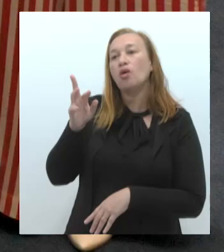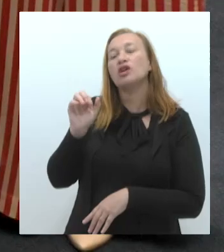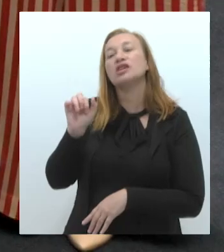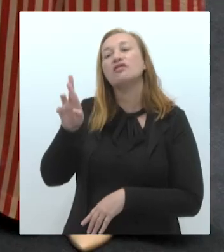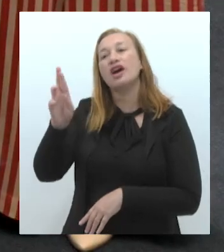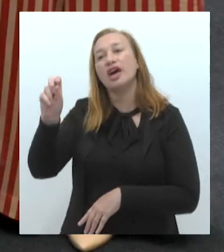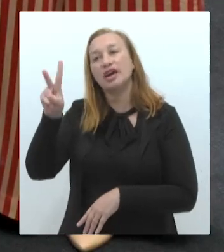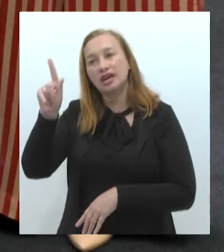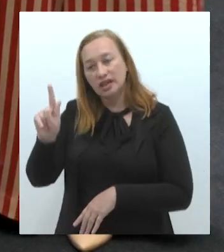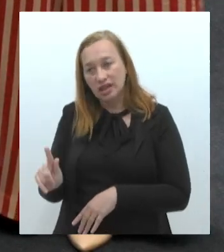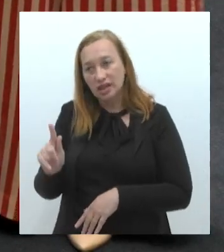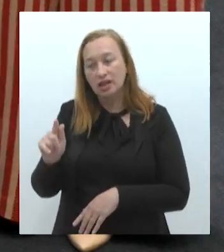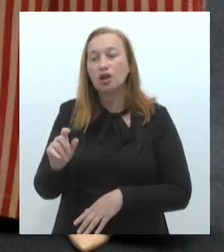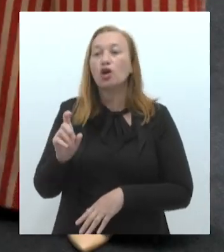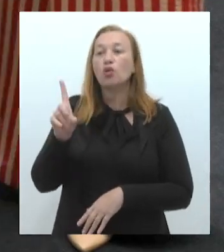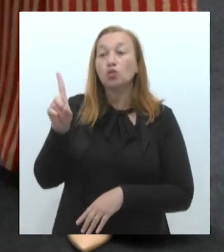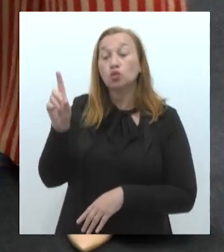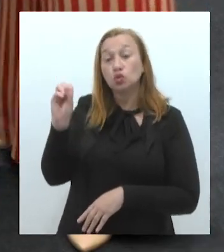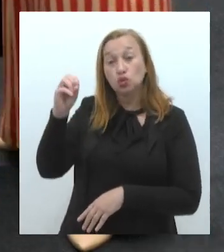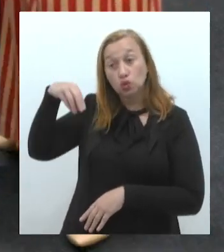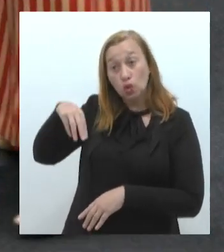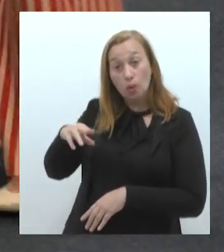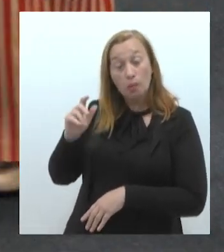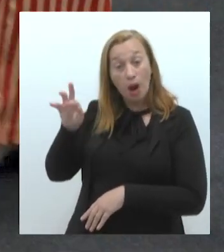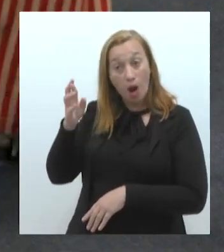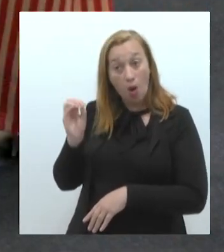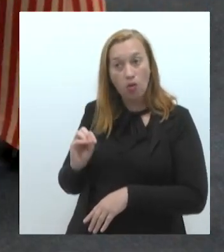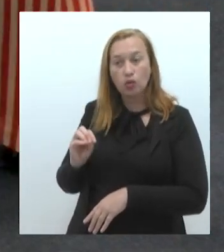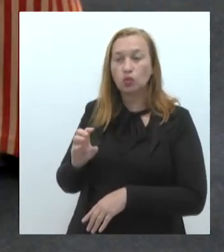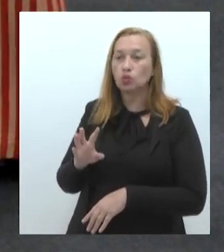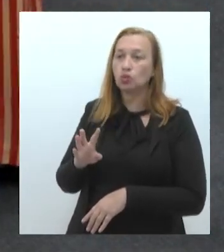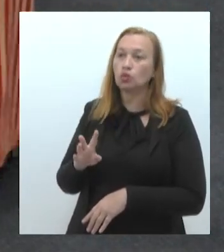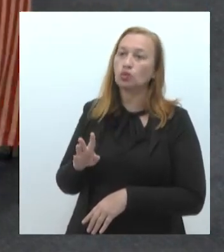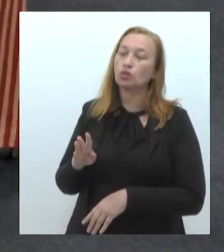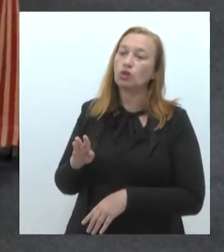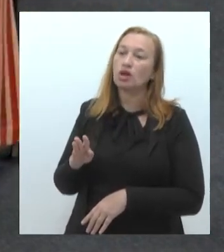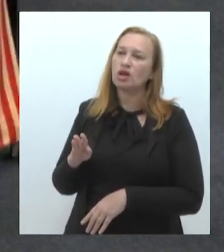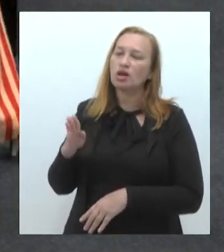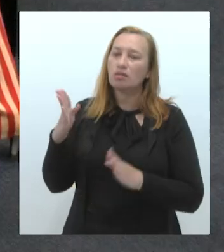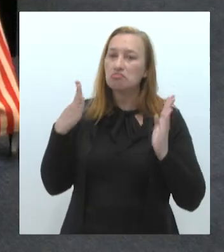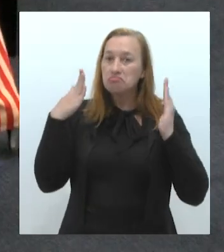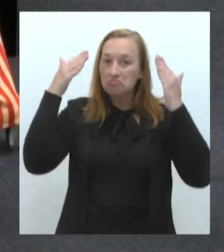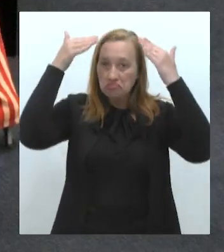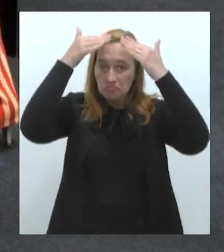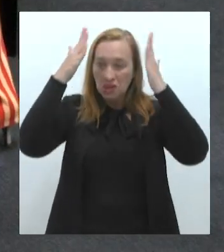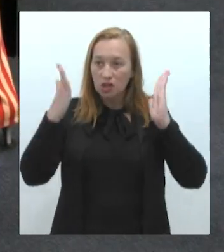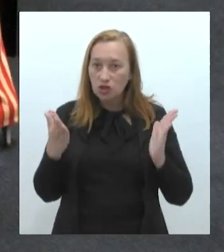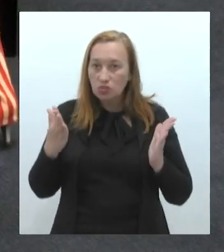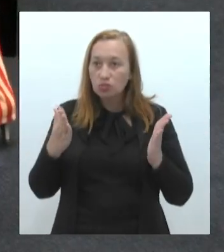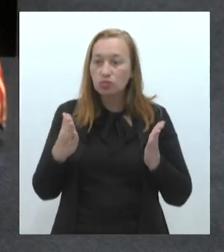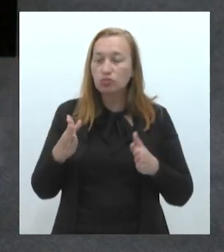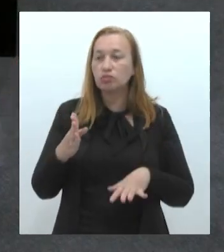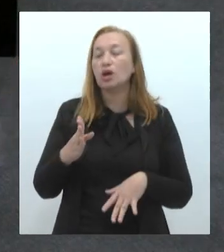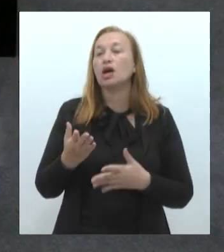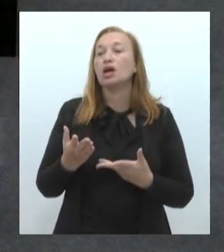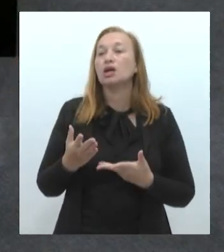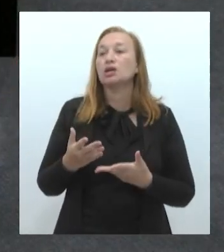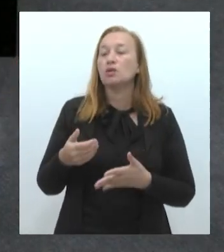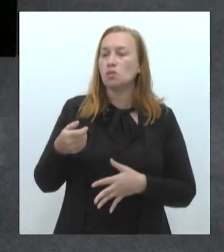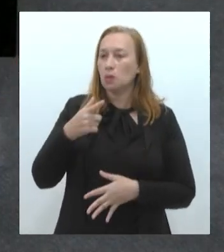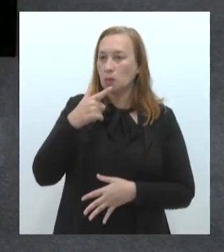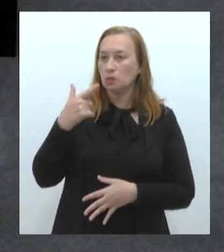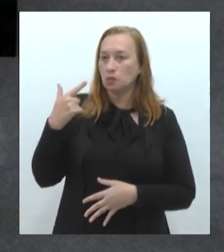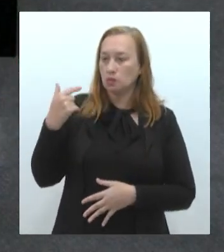seguinte, o Dom Mauro Morelli era reconhecidamente um bispo progressista, um bispo que sempre se opôs à